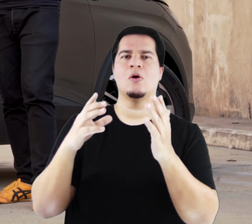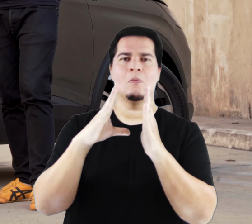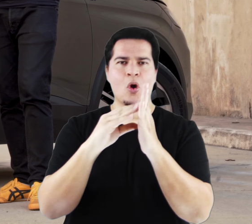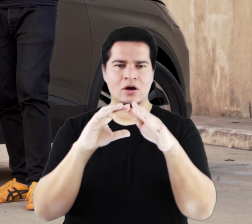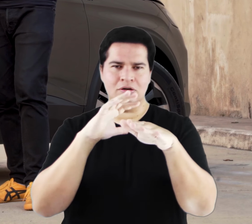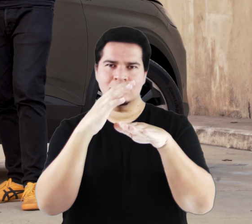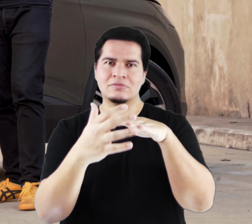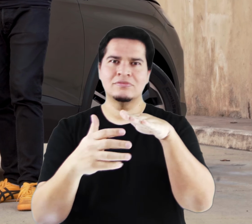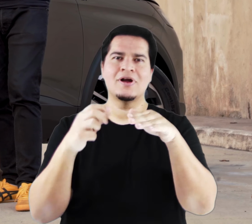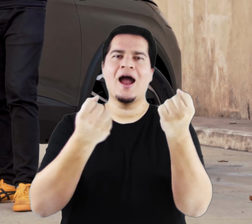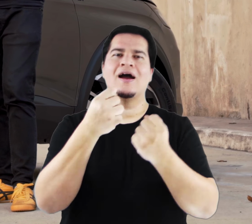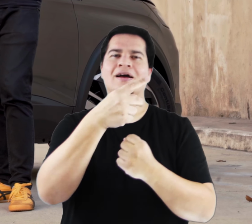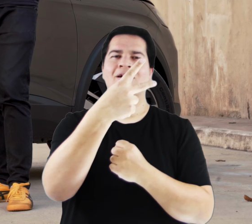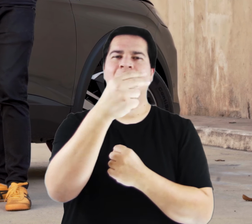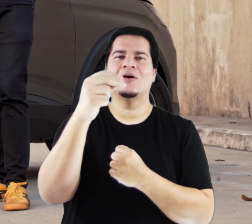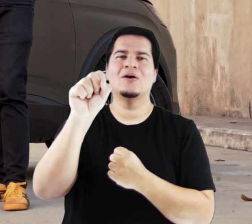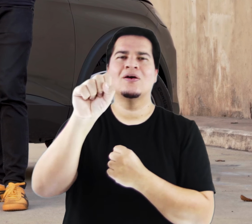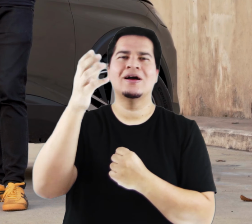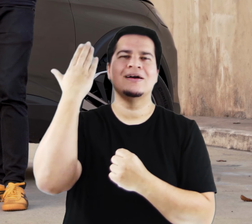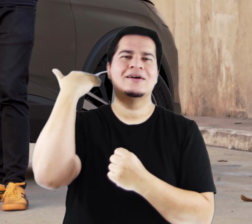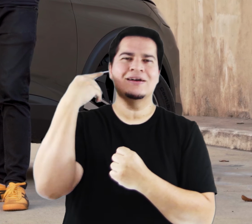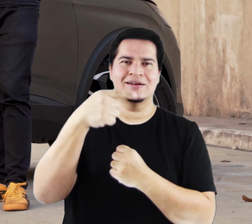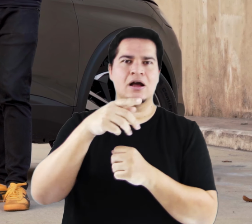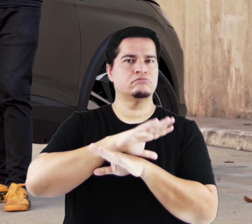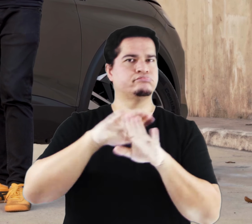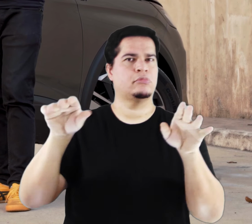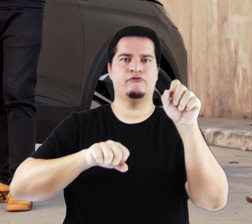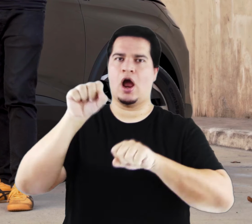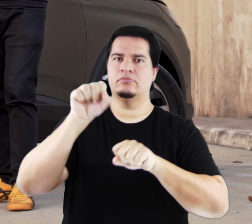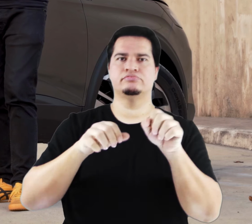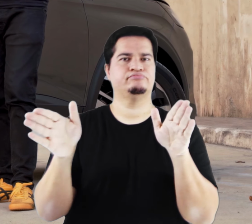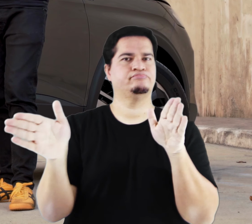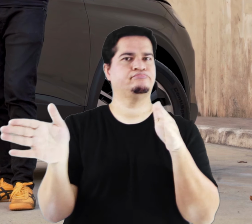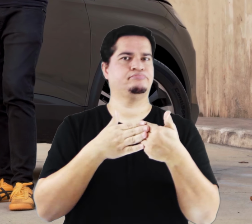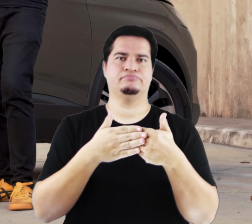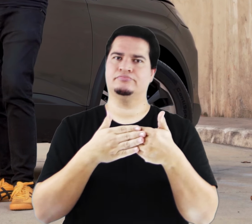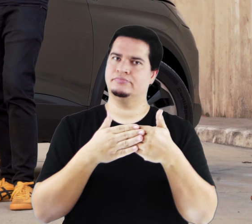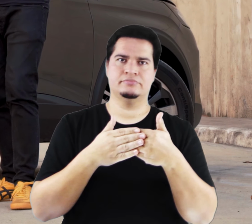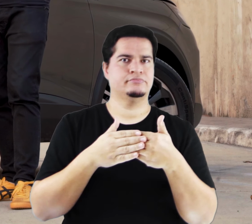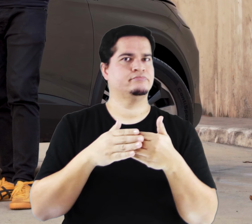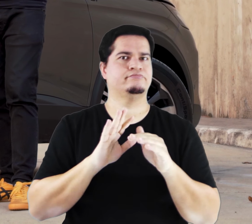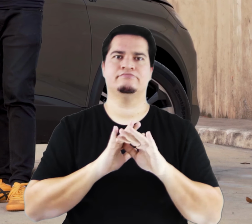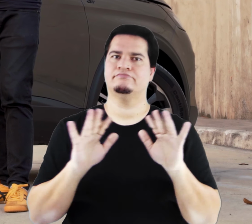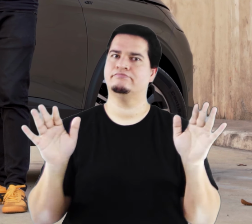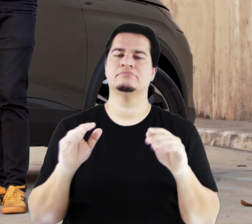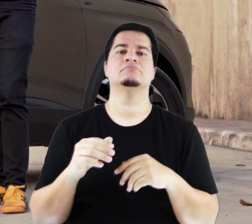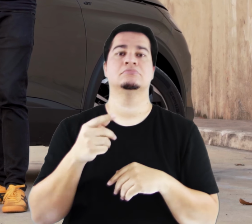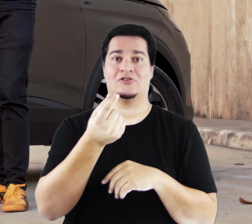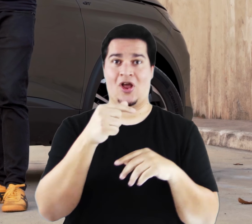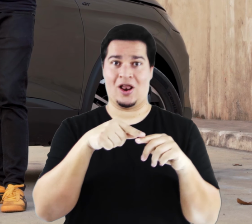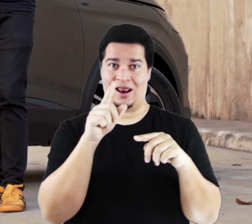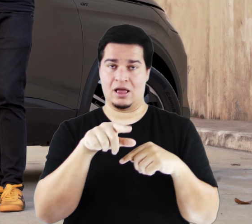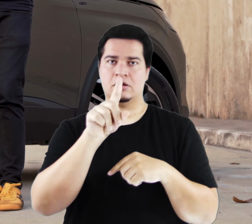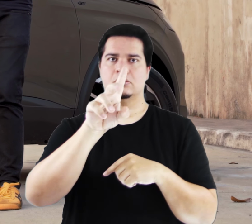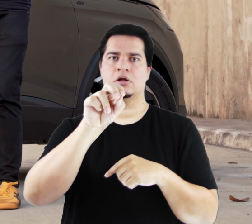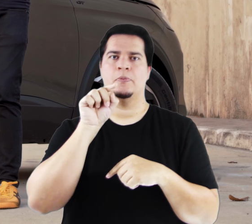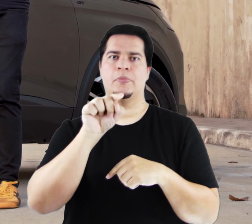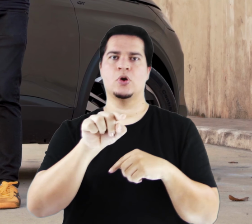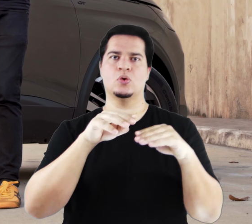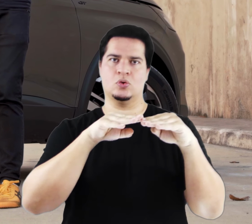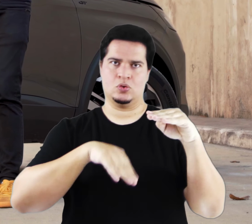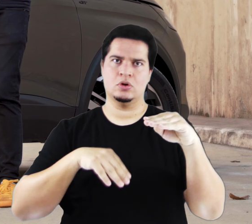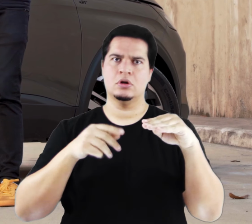vamos dizer assim, que era a Allure, que por volta de 2019, no começo de 2019, estava até abaixo de 150 mil reais. Ela mesma foi